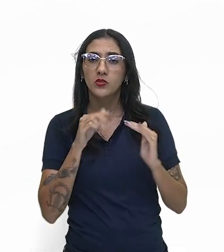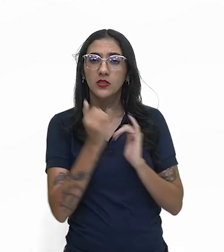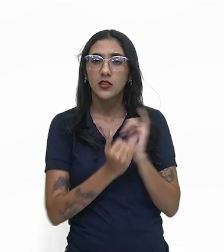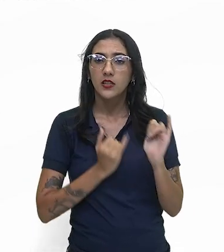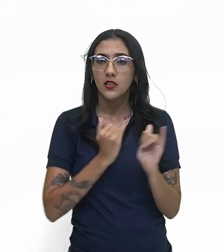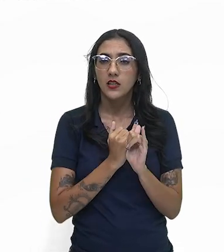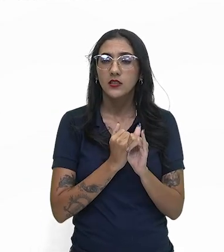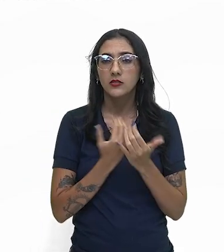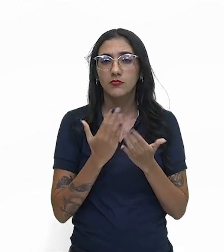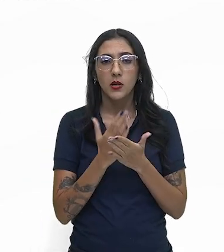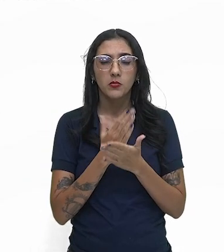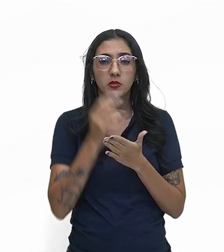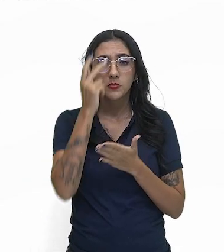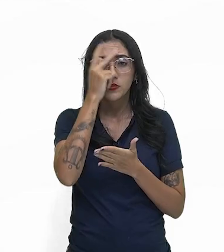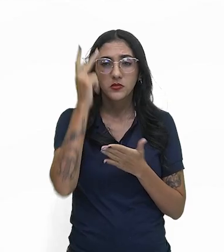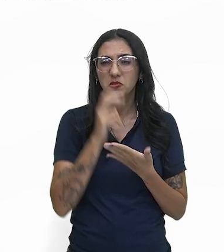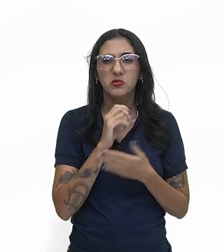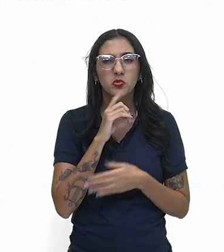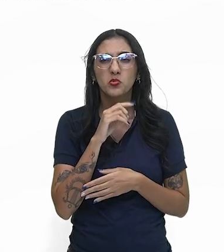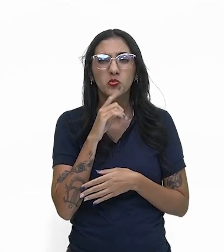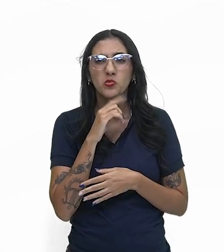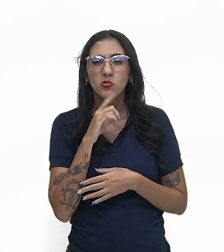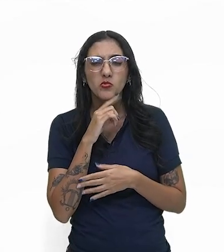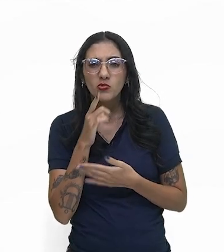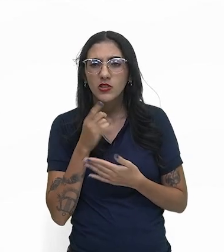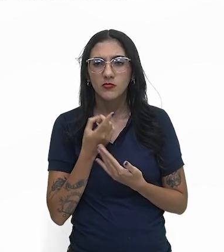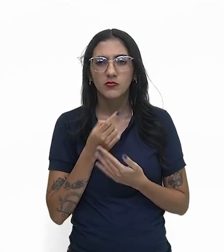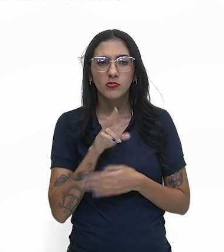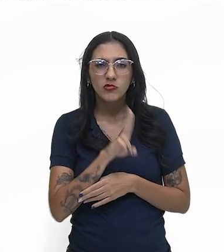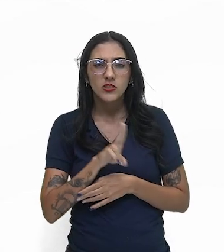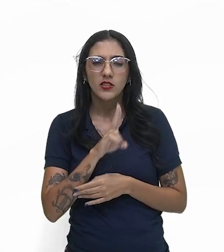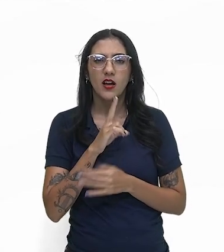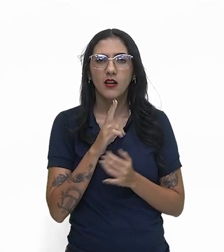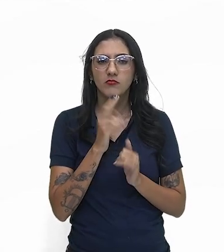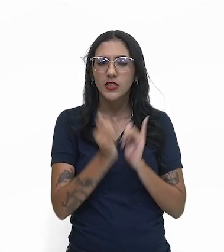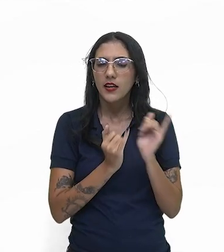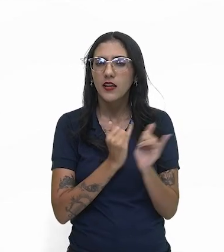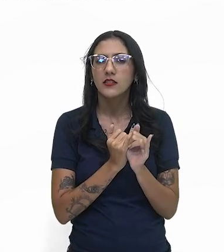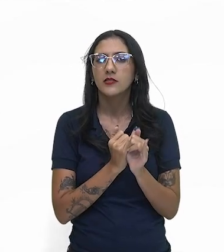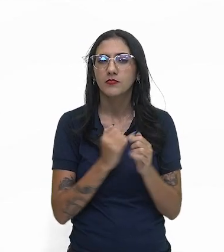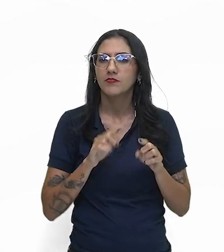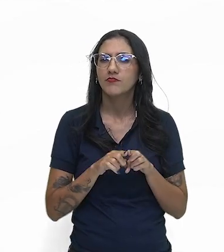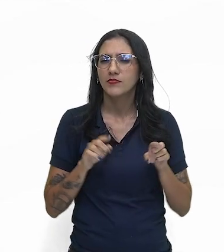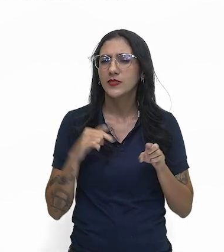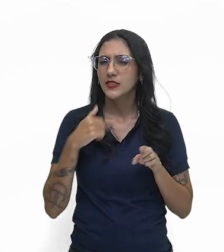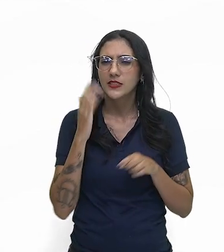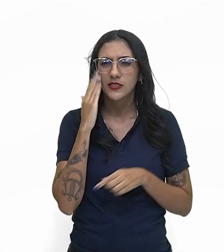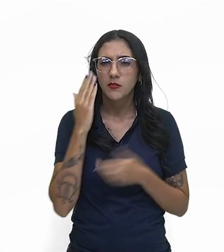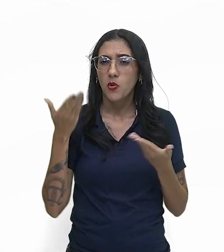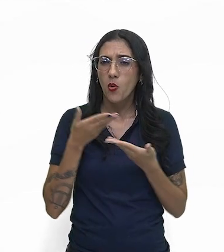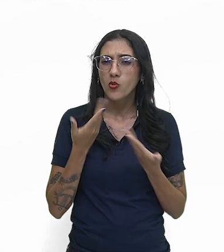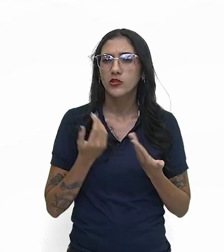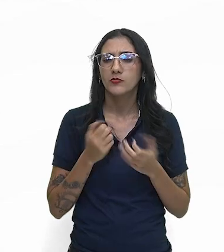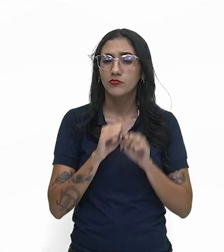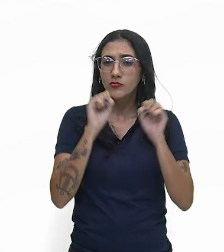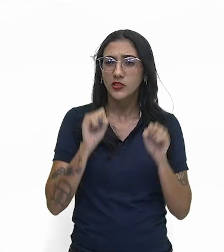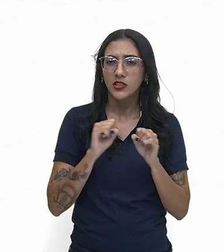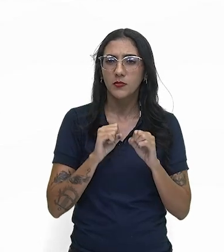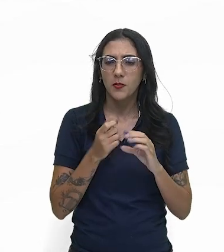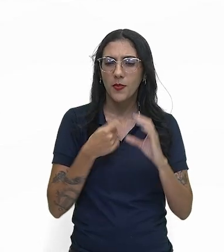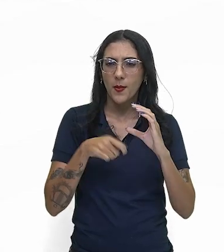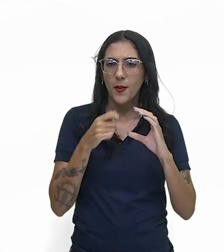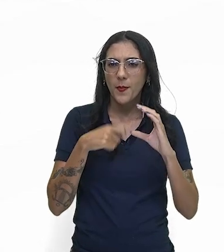tem o mesmo tipo de acesso, as mesmas condições. Nós sabemos que no sistema capitalista, tudo que é